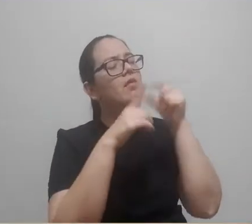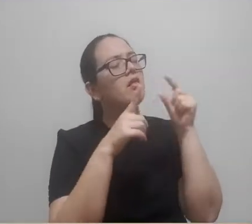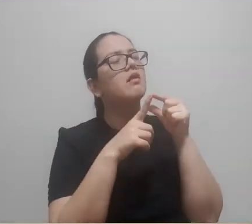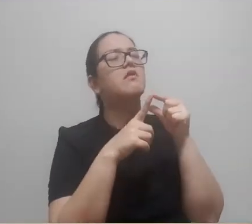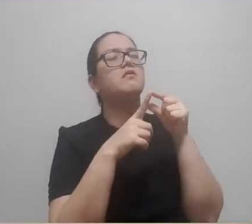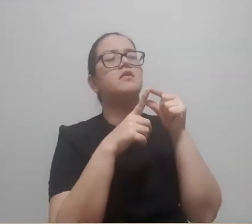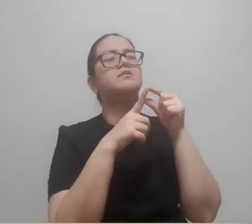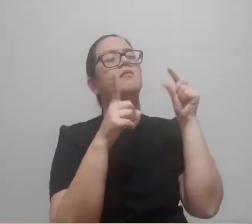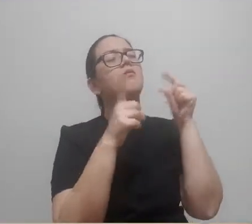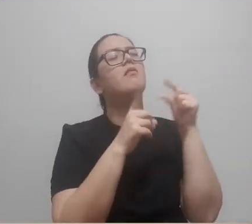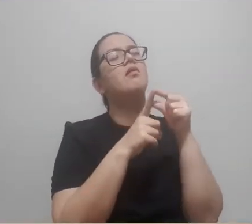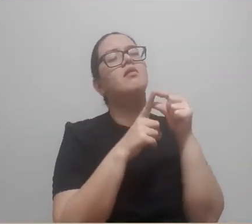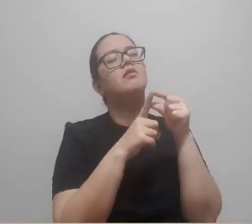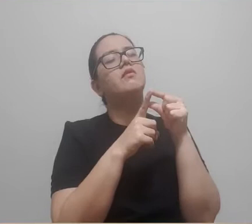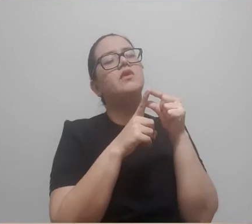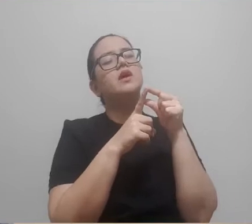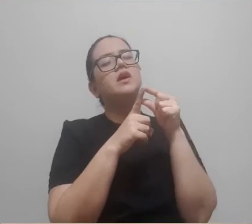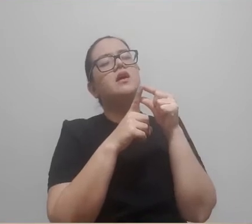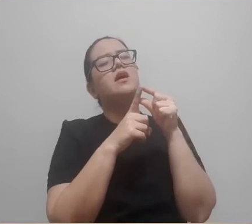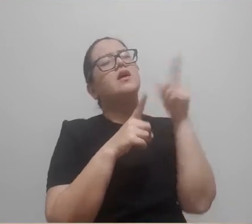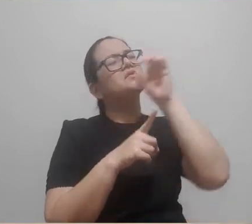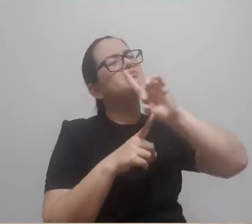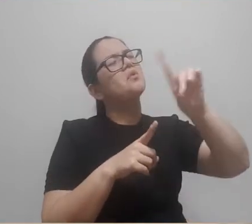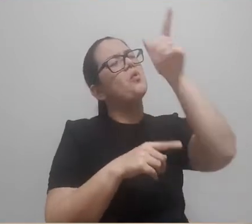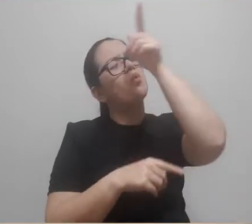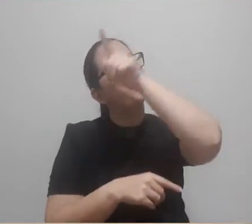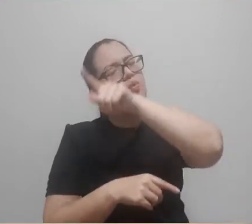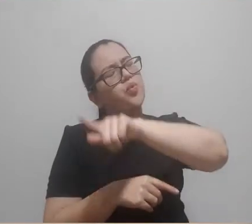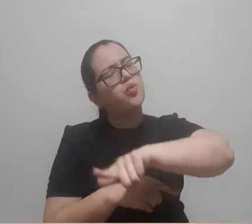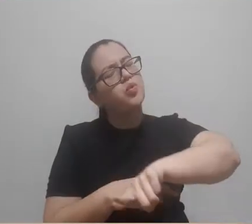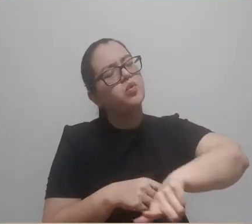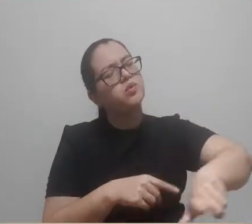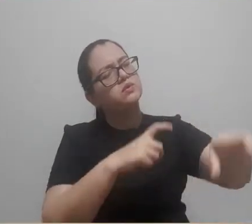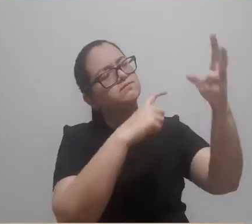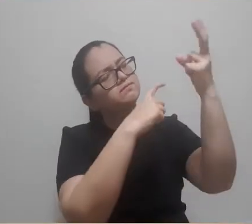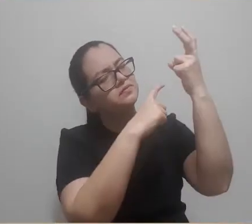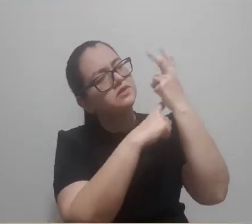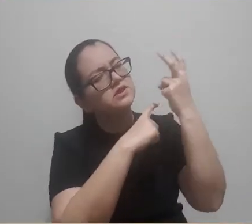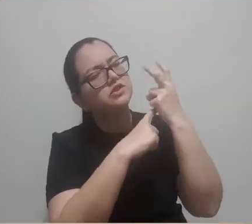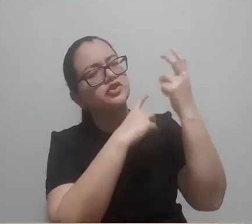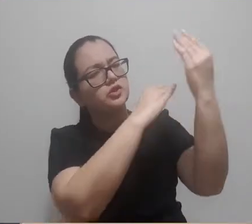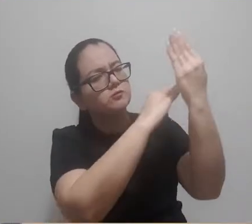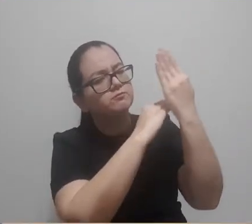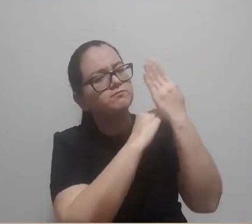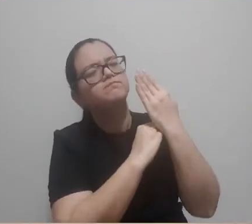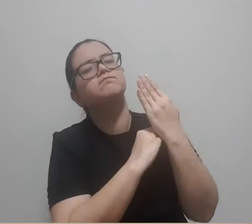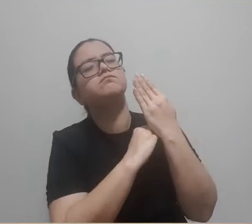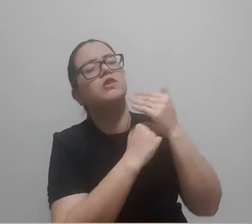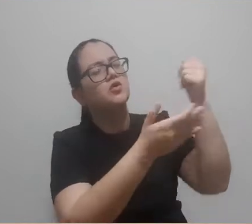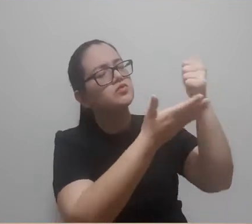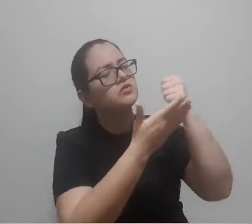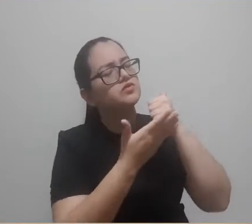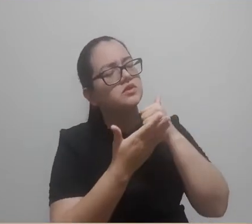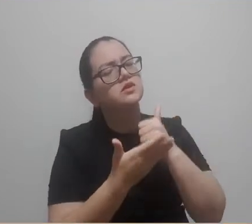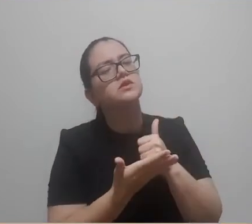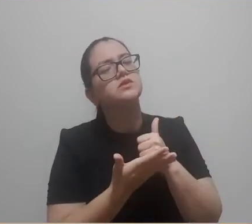palavra, por esta palavra, que o Senhor continue nos guardando, nos protegendo e nos